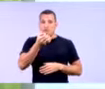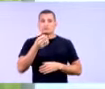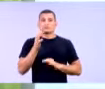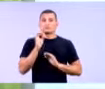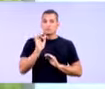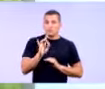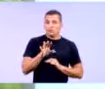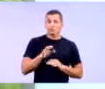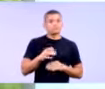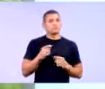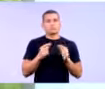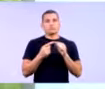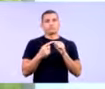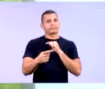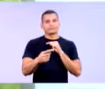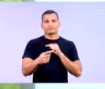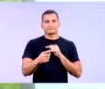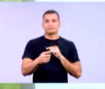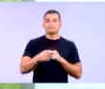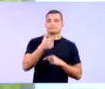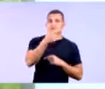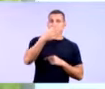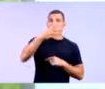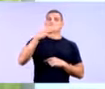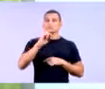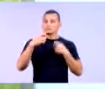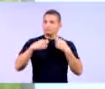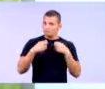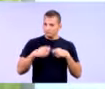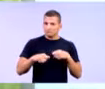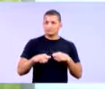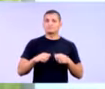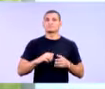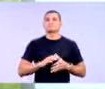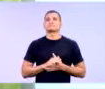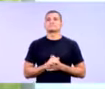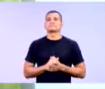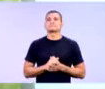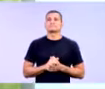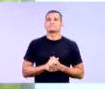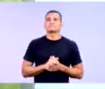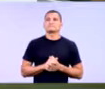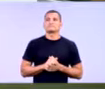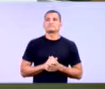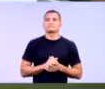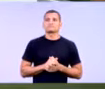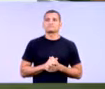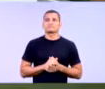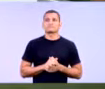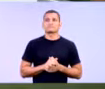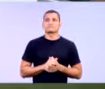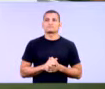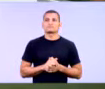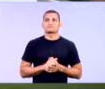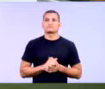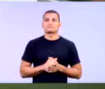160, não fecha nas 240. Ele tem que fazer uma complementação. Exatamente. A respeito